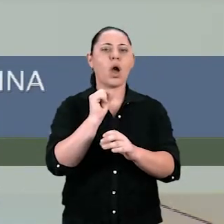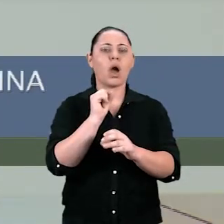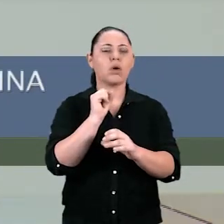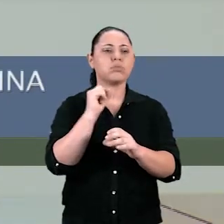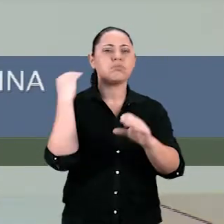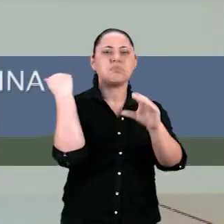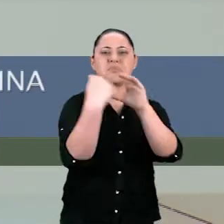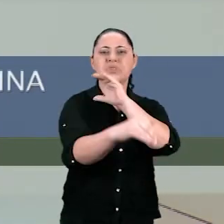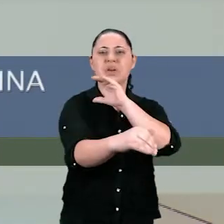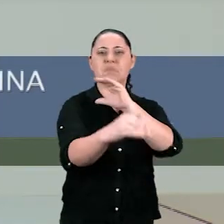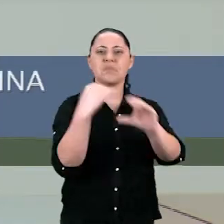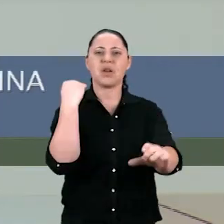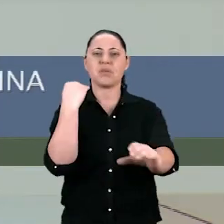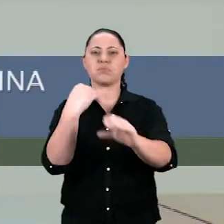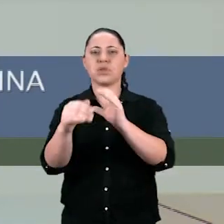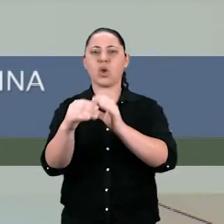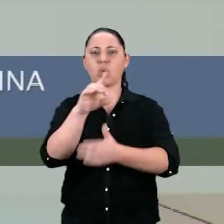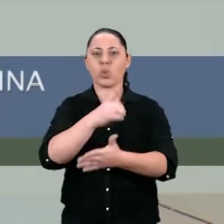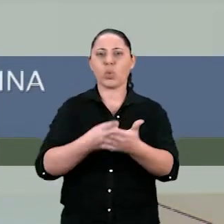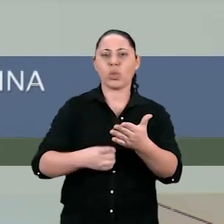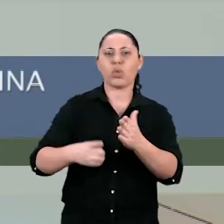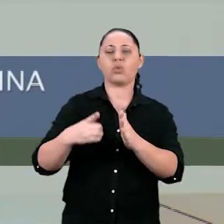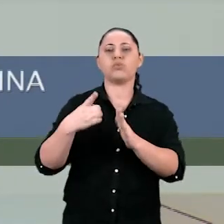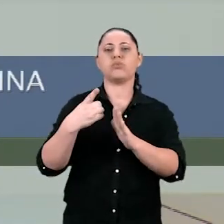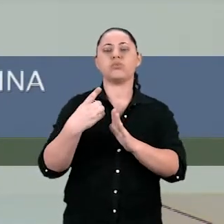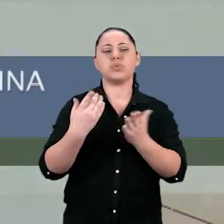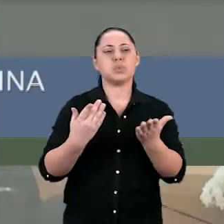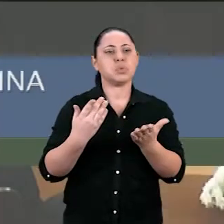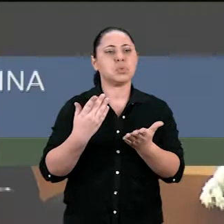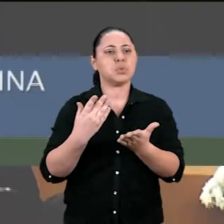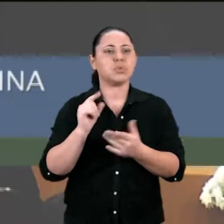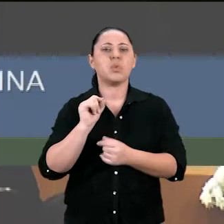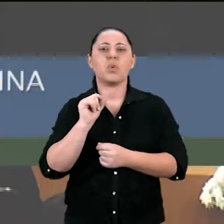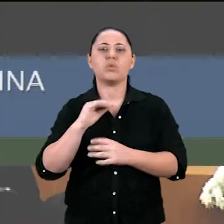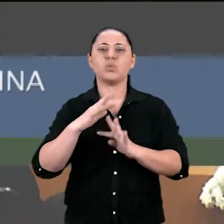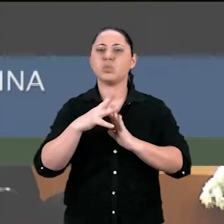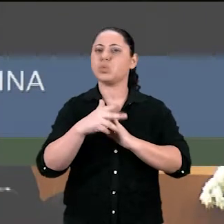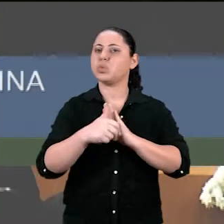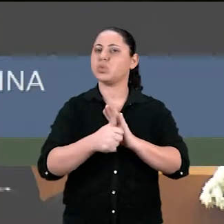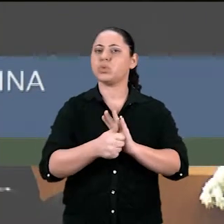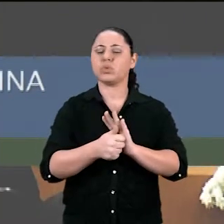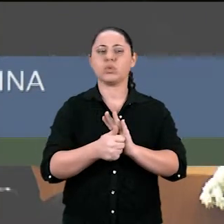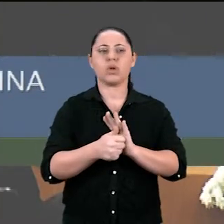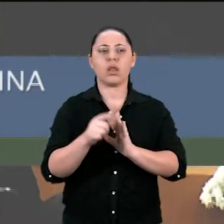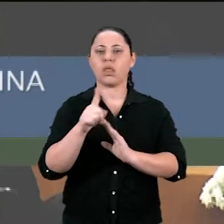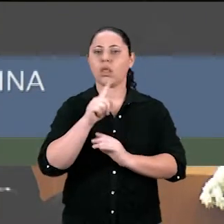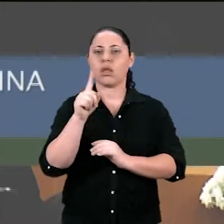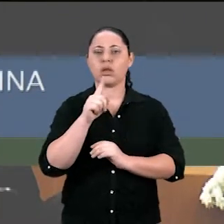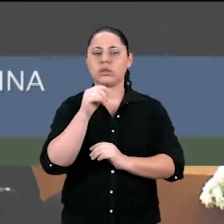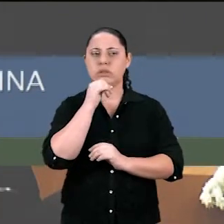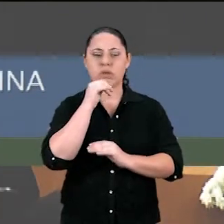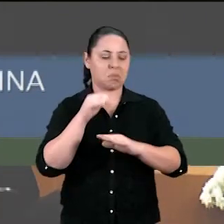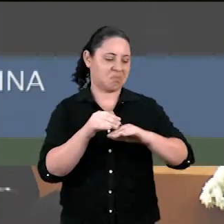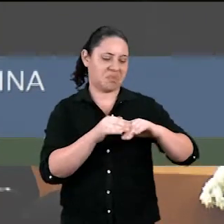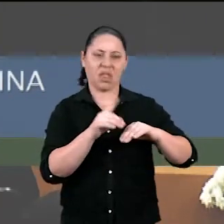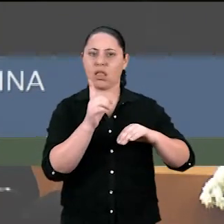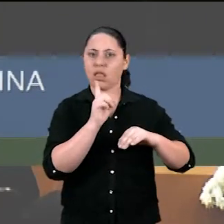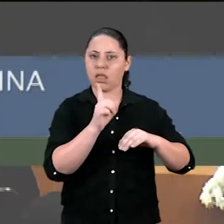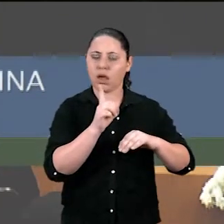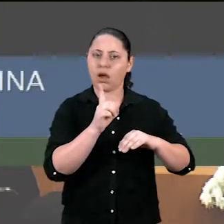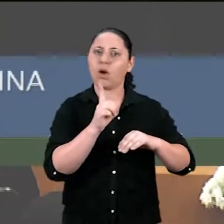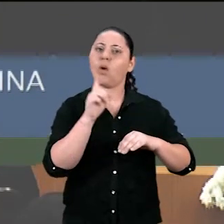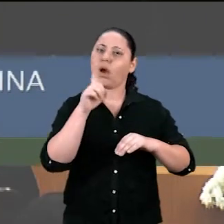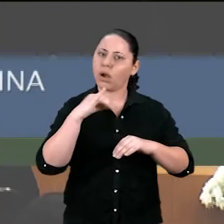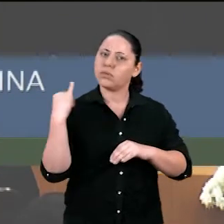se manifestar, enviar documentos, etc. E isso não é algo que possa ser colocado de lado. Então,